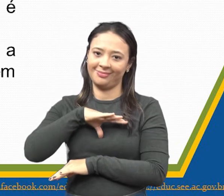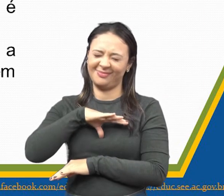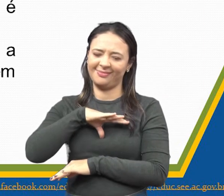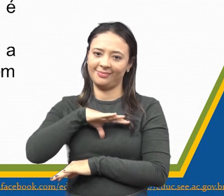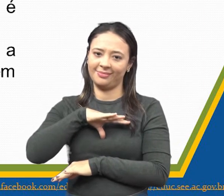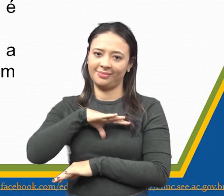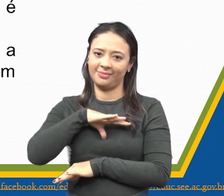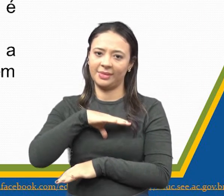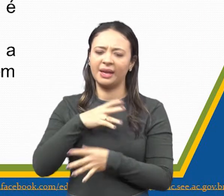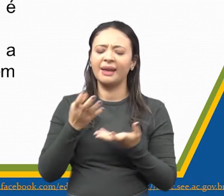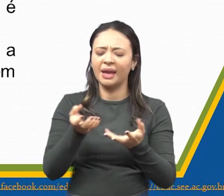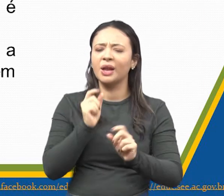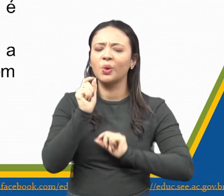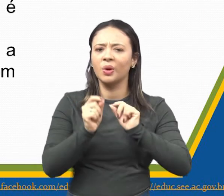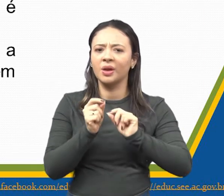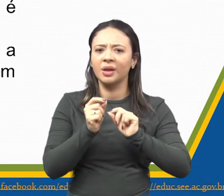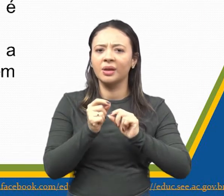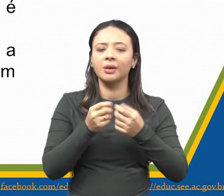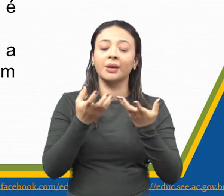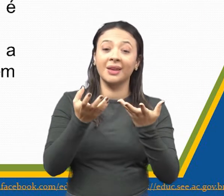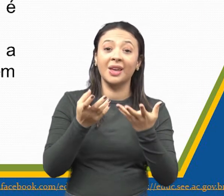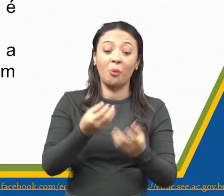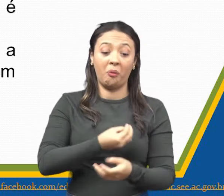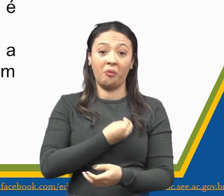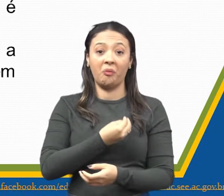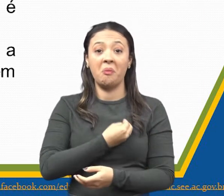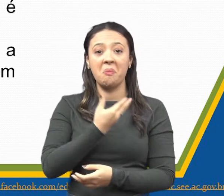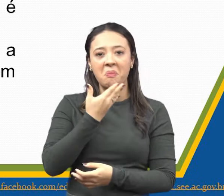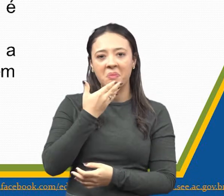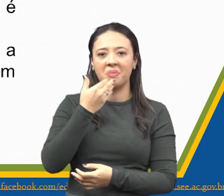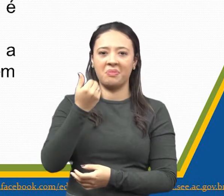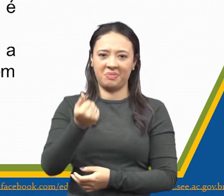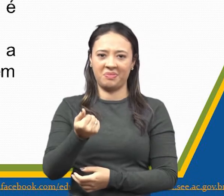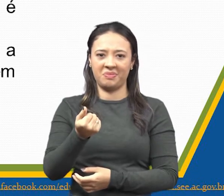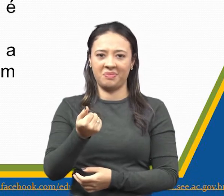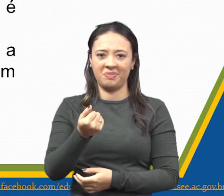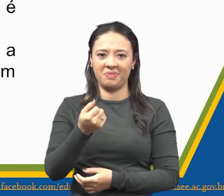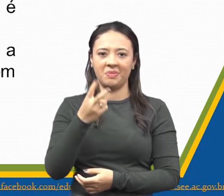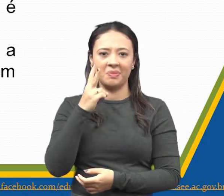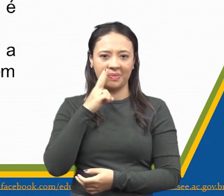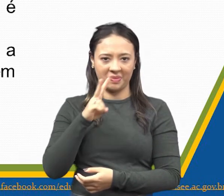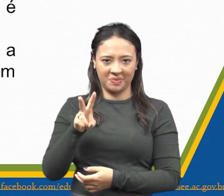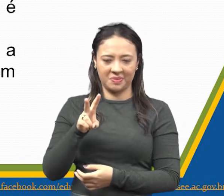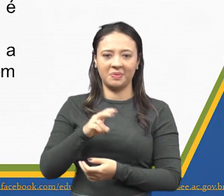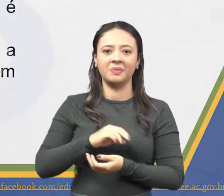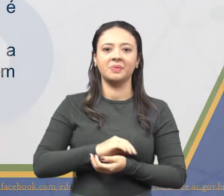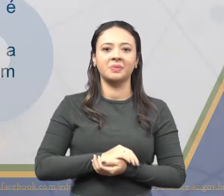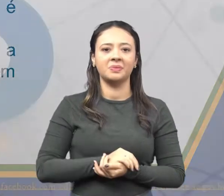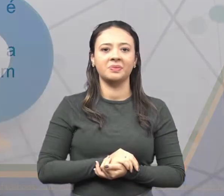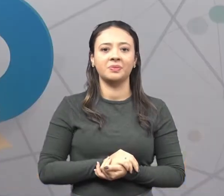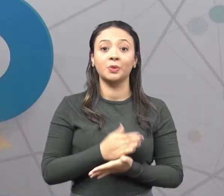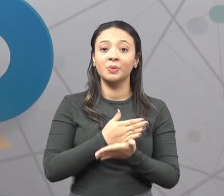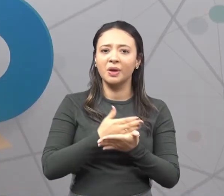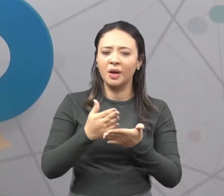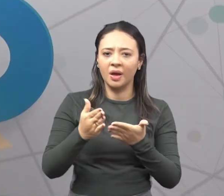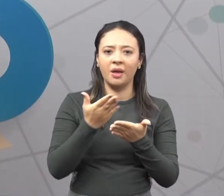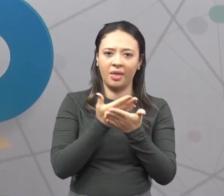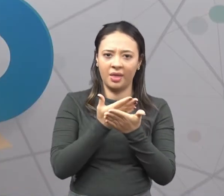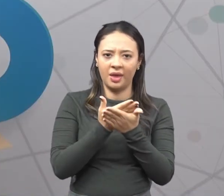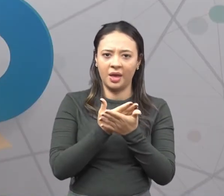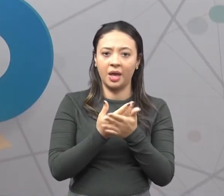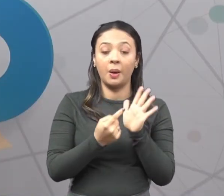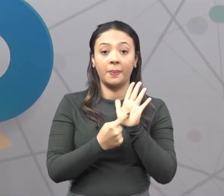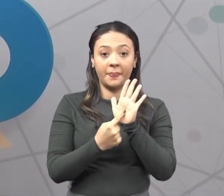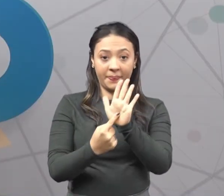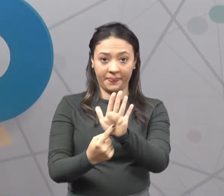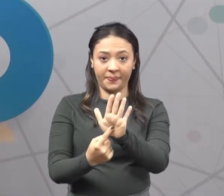urbana, em busca de melhores condições de vida. Observem aqui. No início da aula, eu